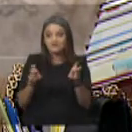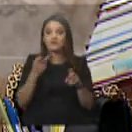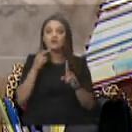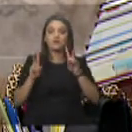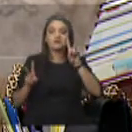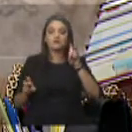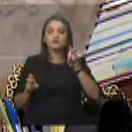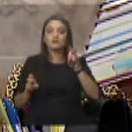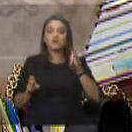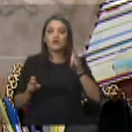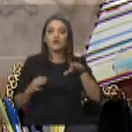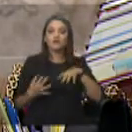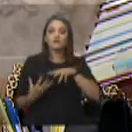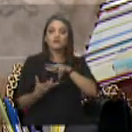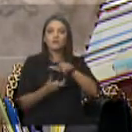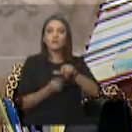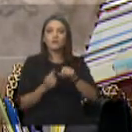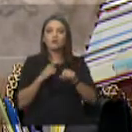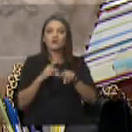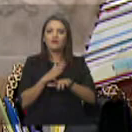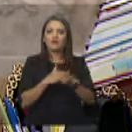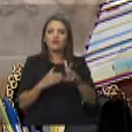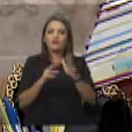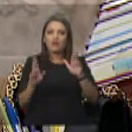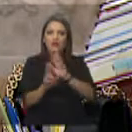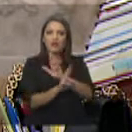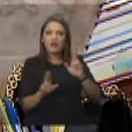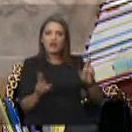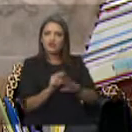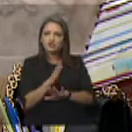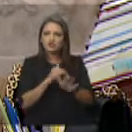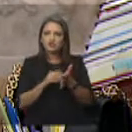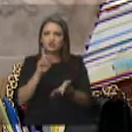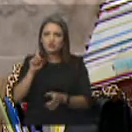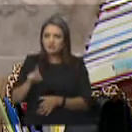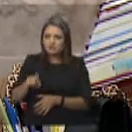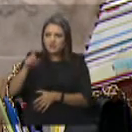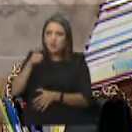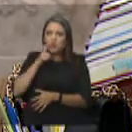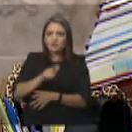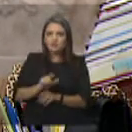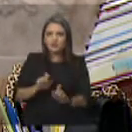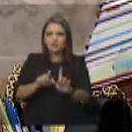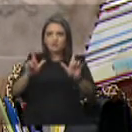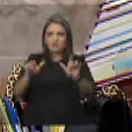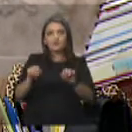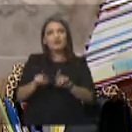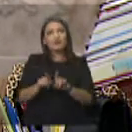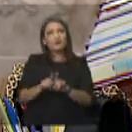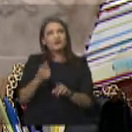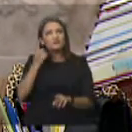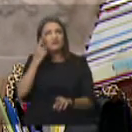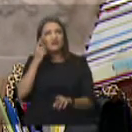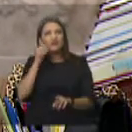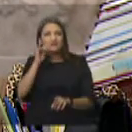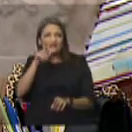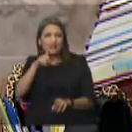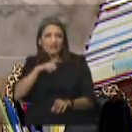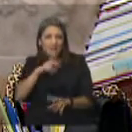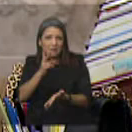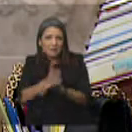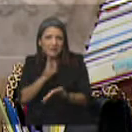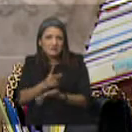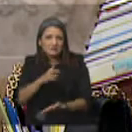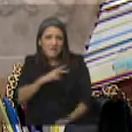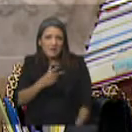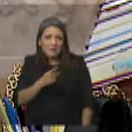mundo no qual se vive em rede e tudo é ao alcance de um clique, é de se questionar se ainda existe e em que termos há